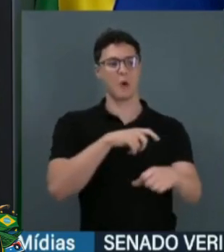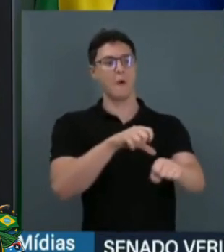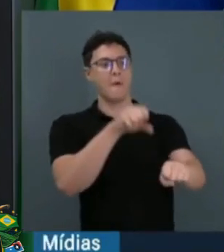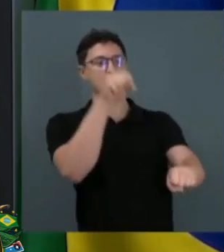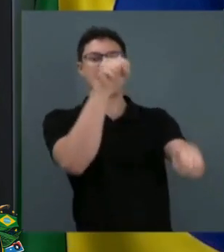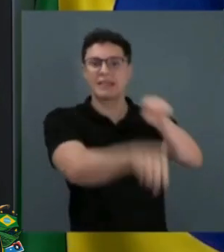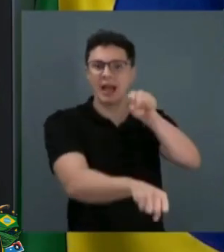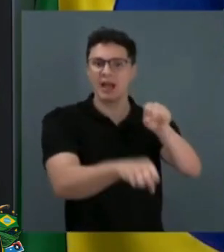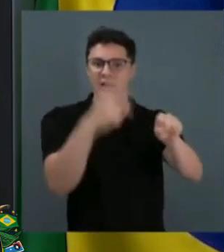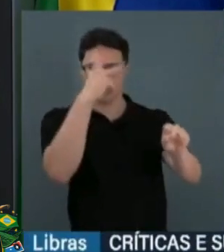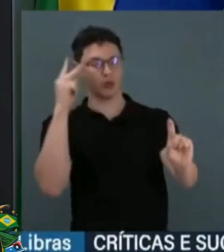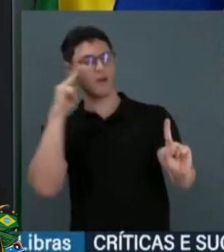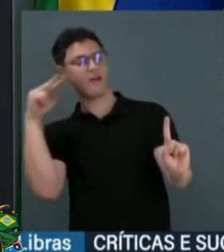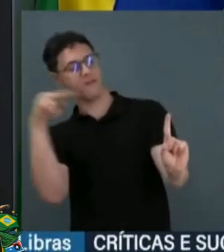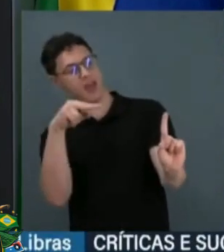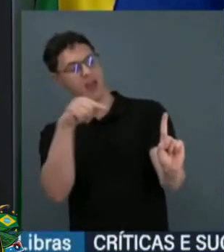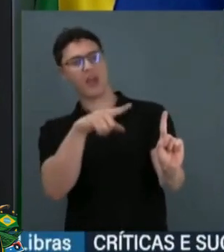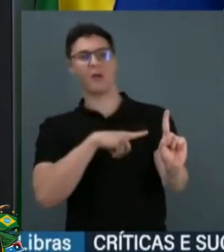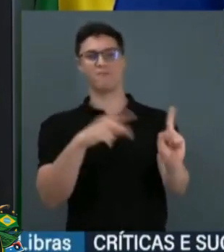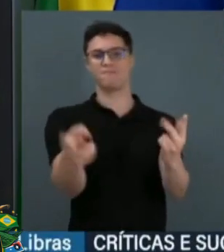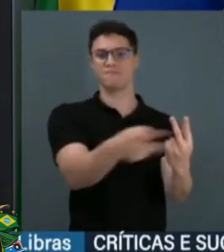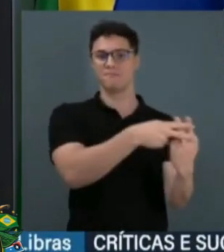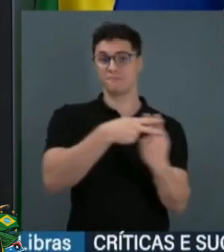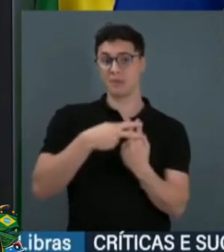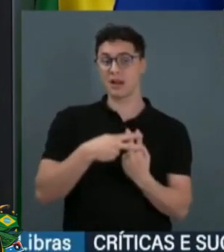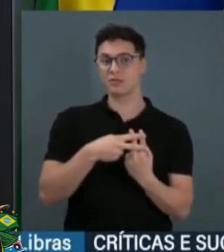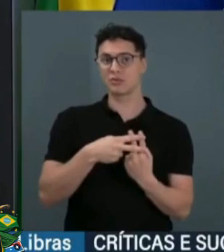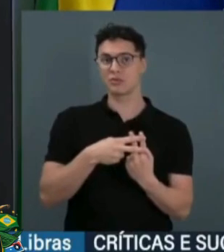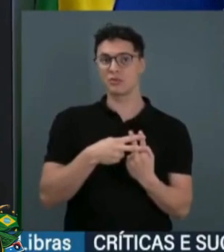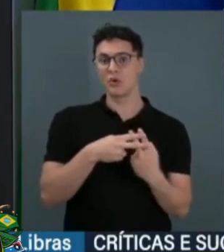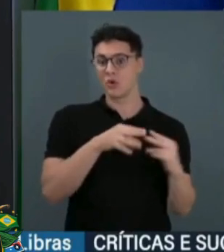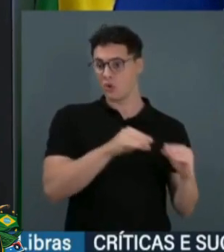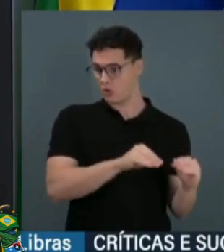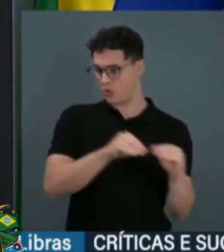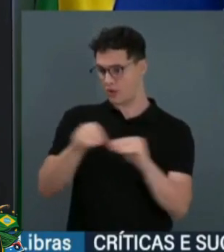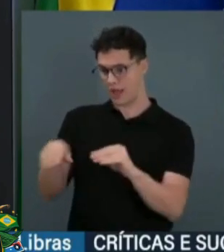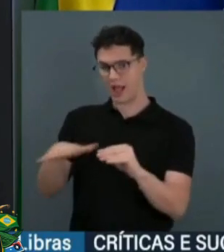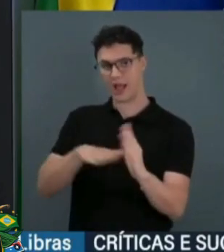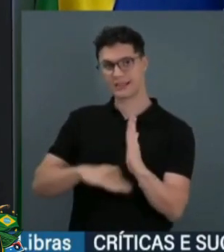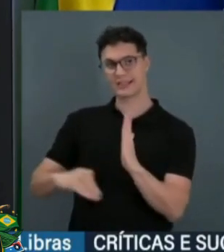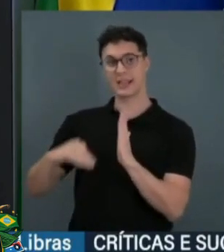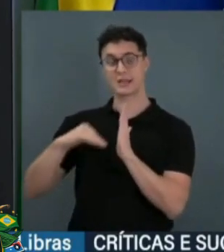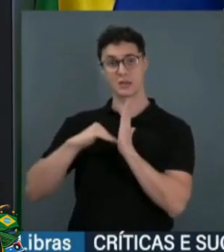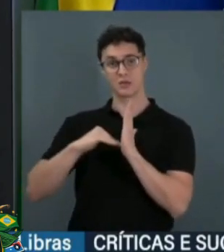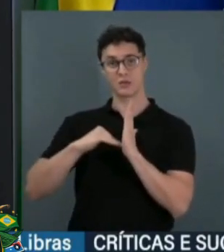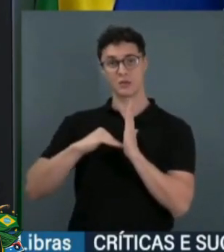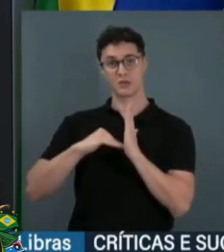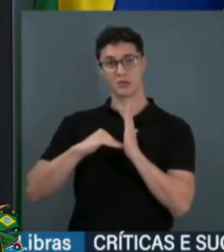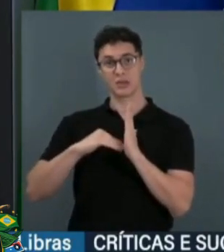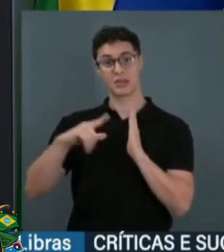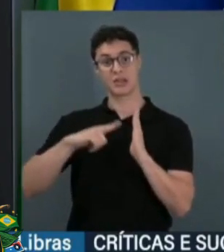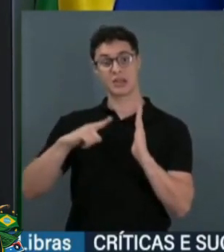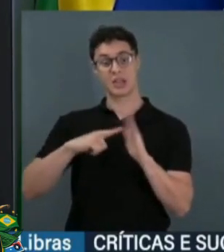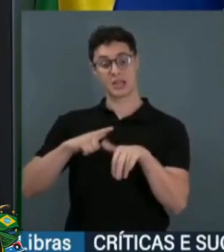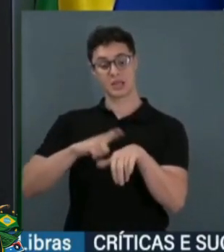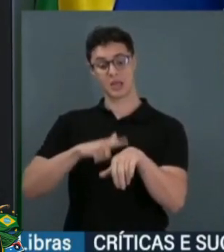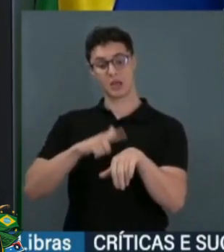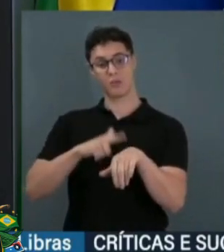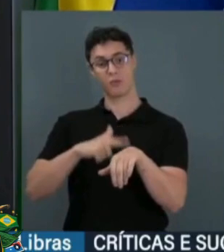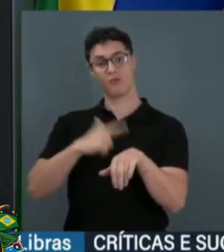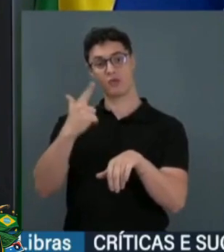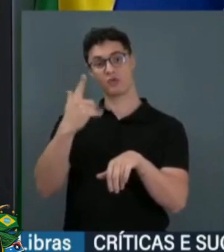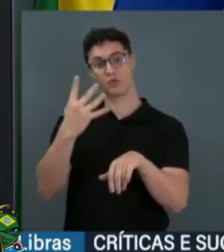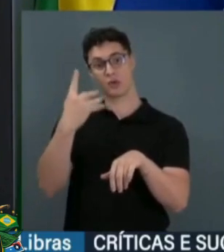preso, aliás, sou detido, sou encaminhado para o Senado tem 24 horas